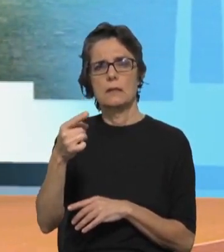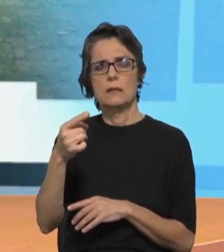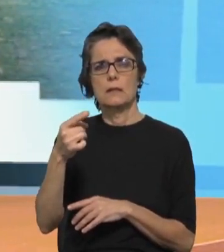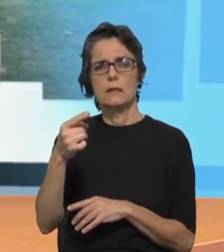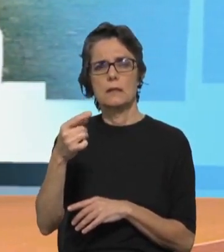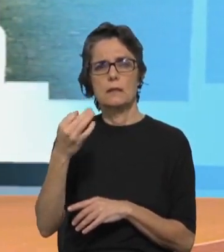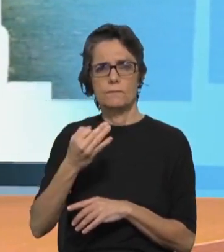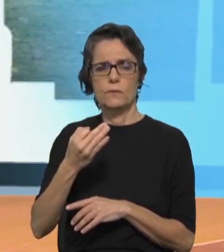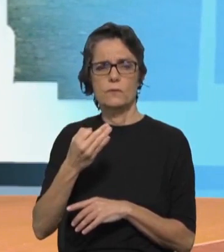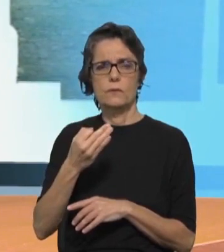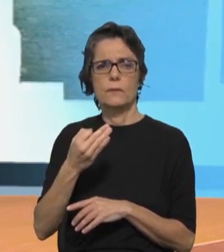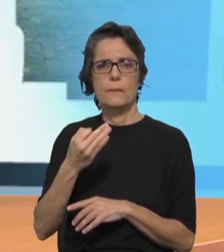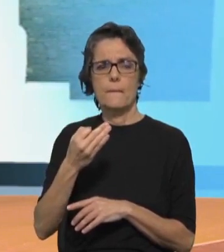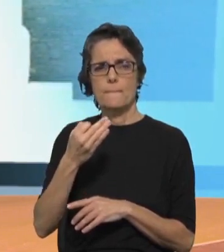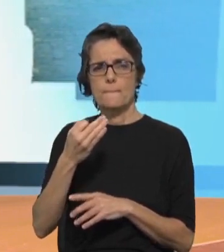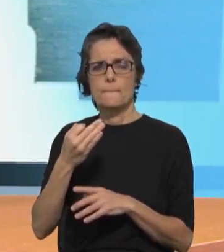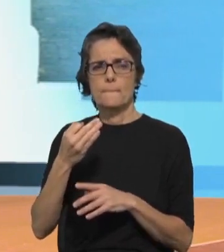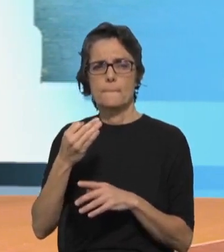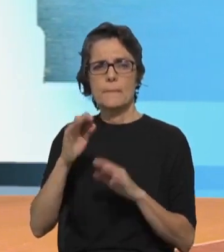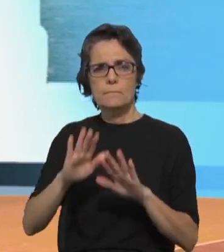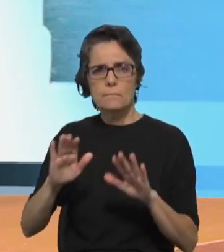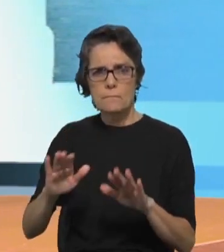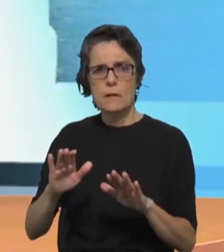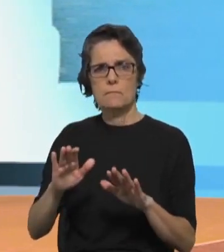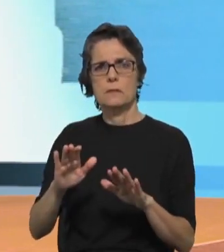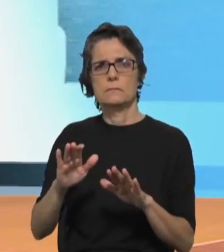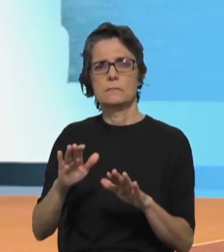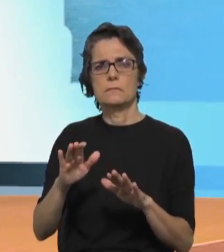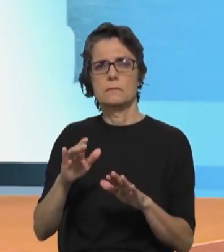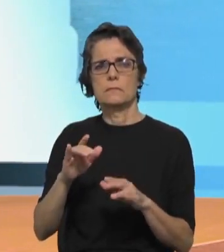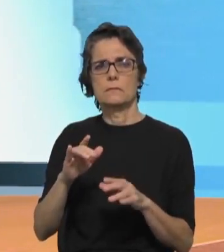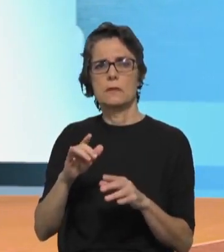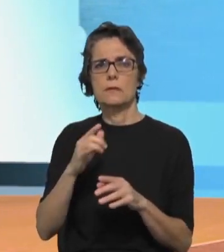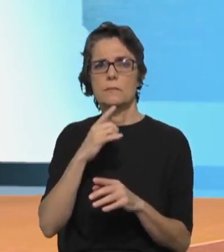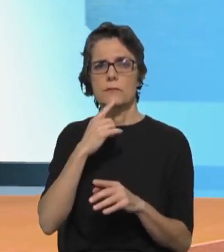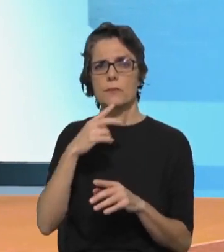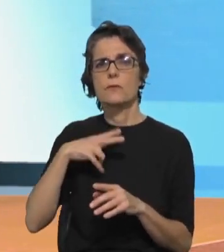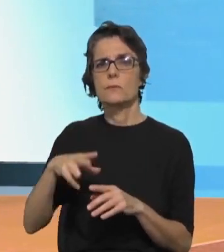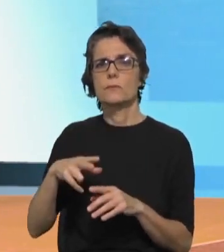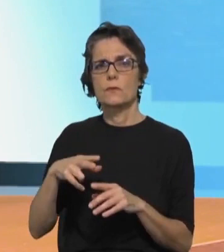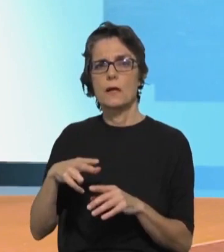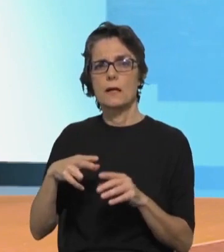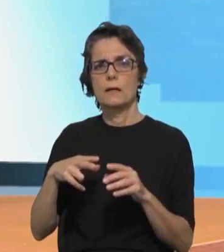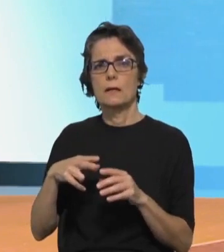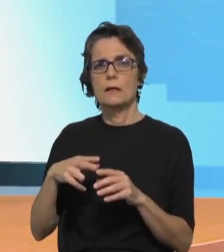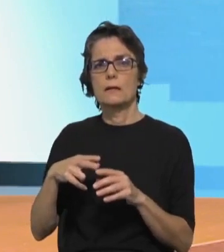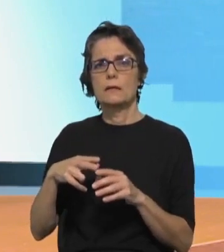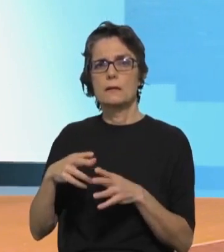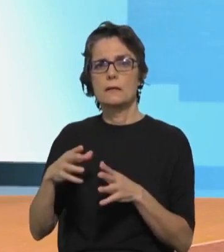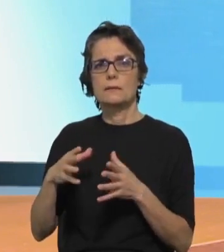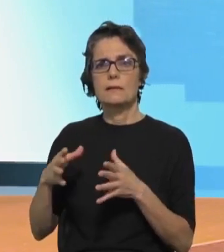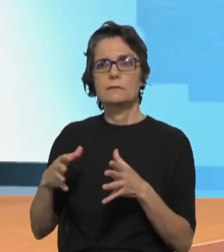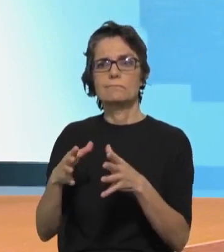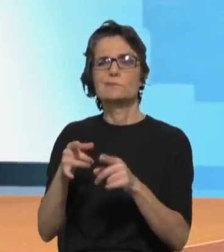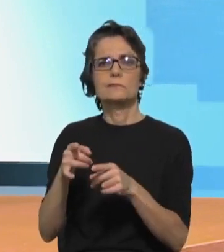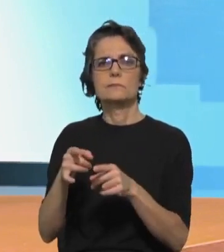alguma água nesta fervura, digamos, percebendo que, obviamente, Portugal estava a caminhar para uma situação na qual